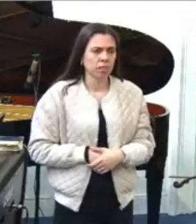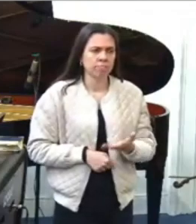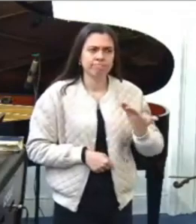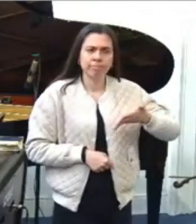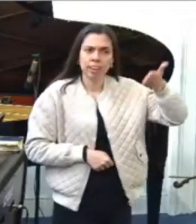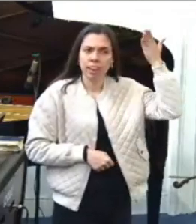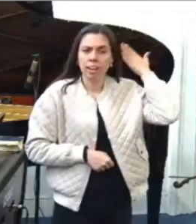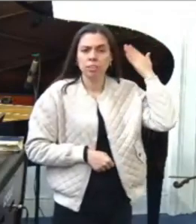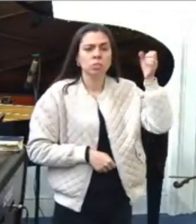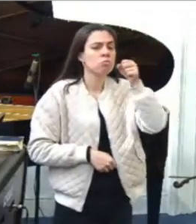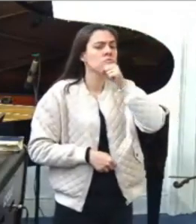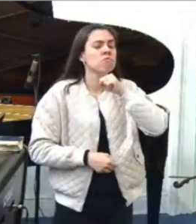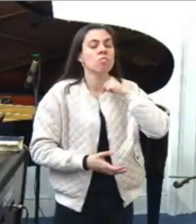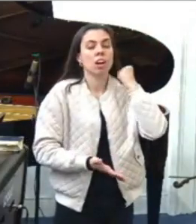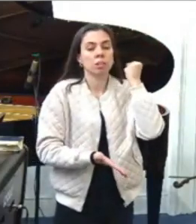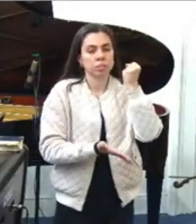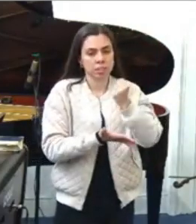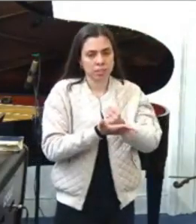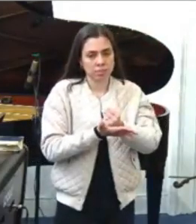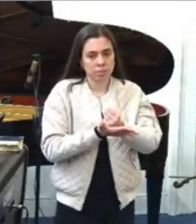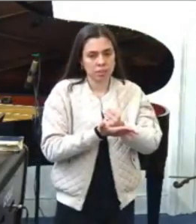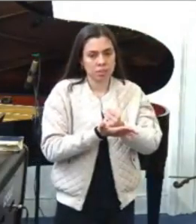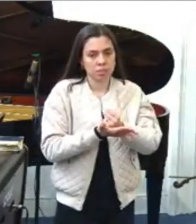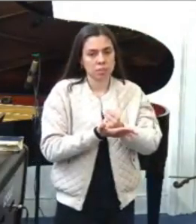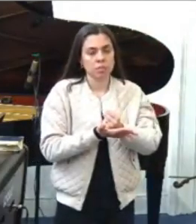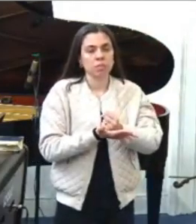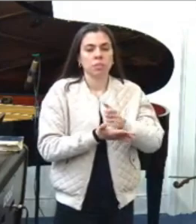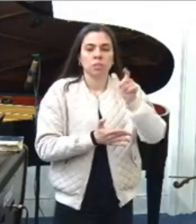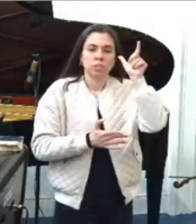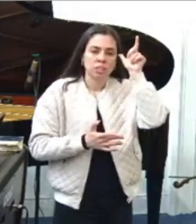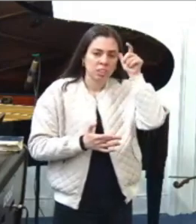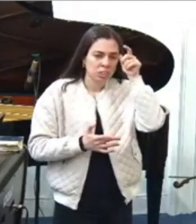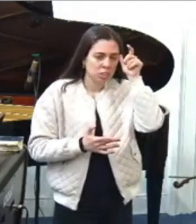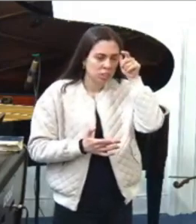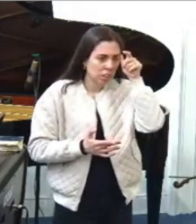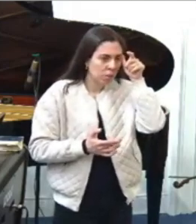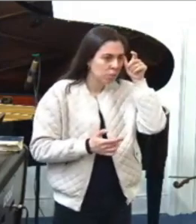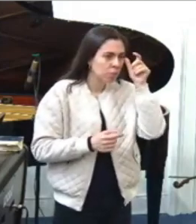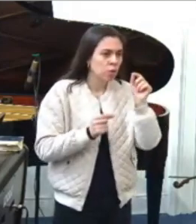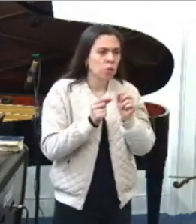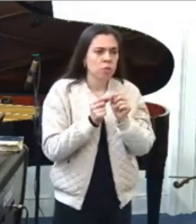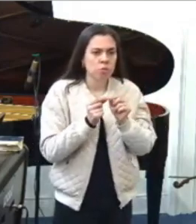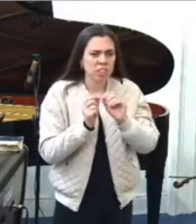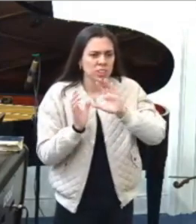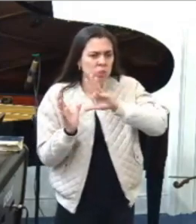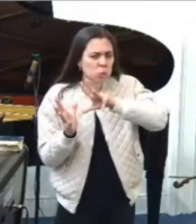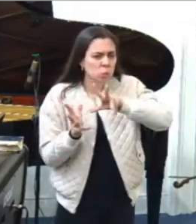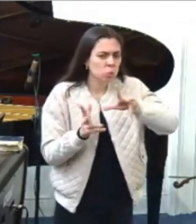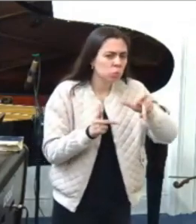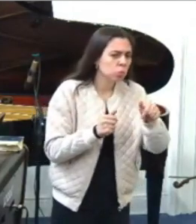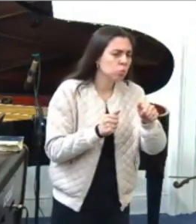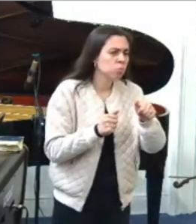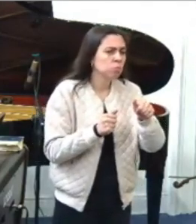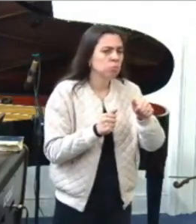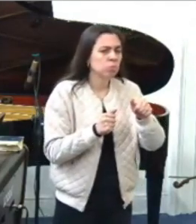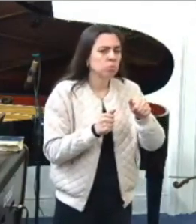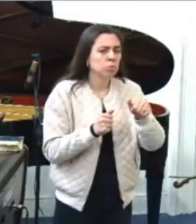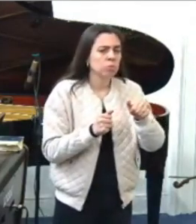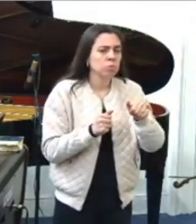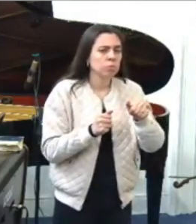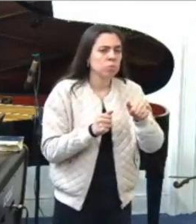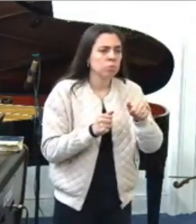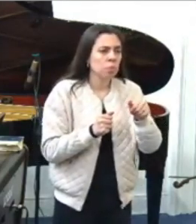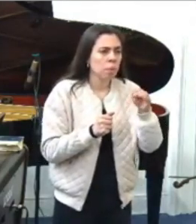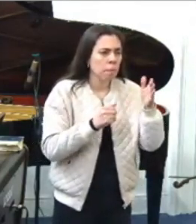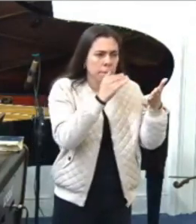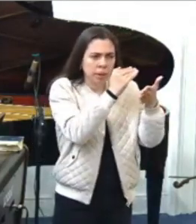Testamento, moveu todos os seus recursos, todos os reinos sob o seu domínio, para tentar destruir a Cristo.